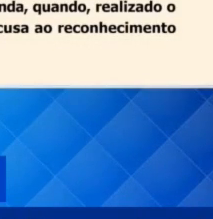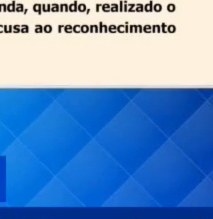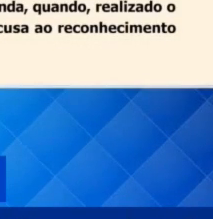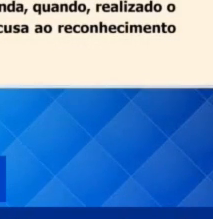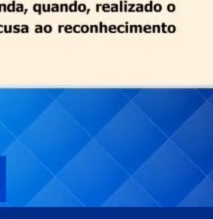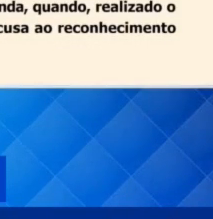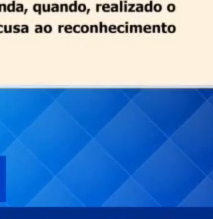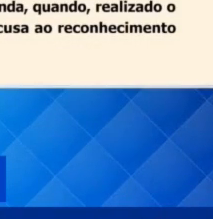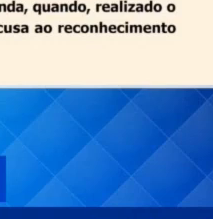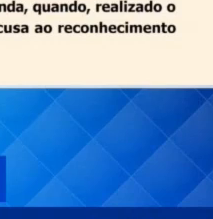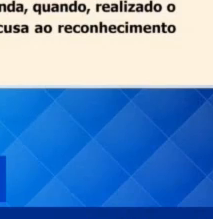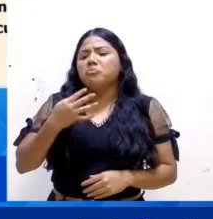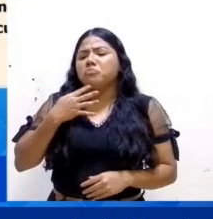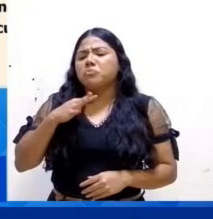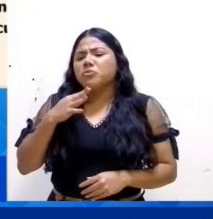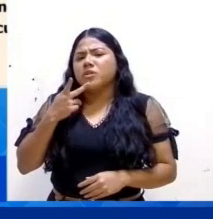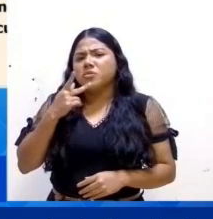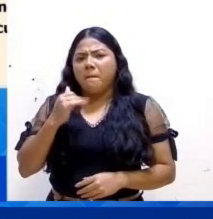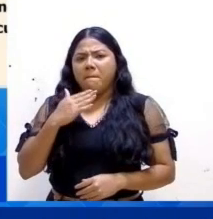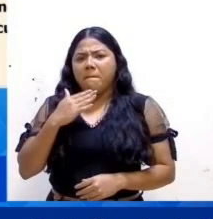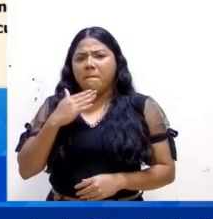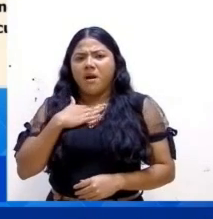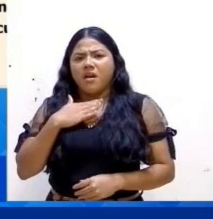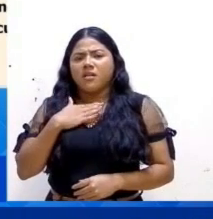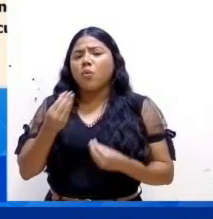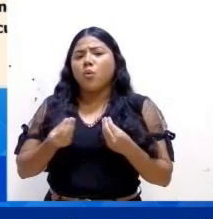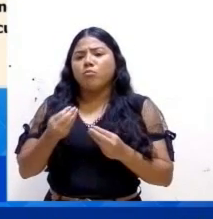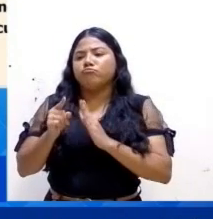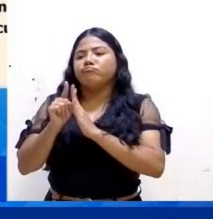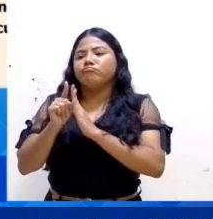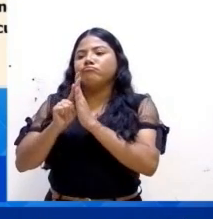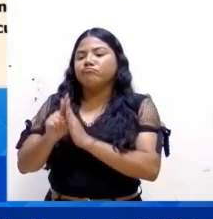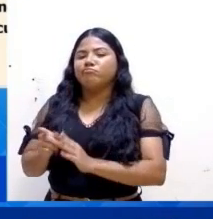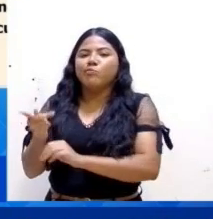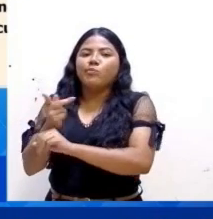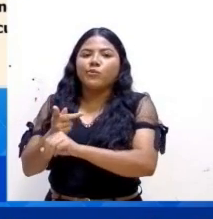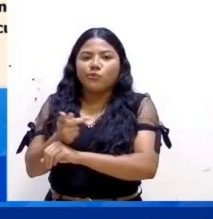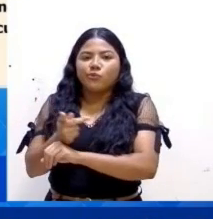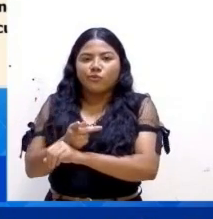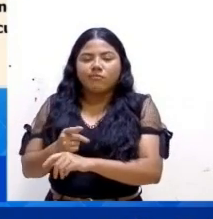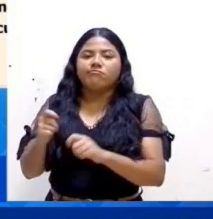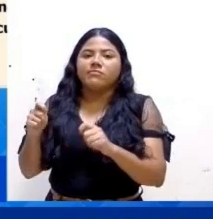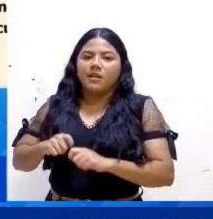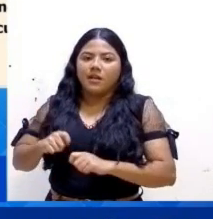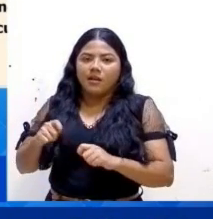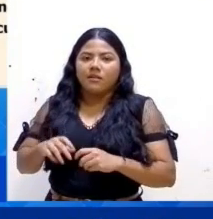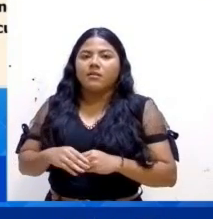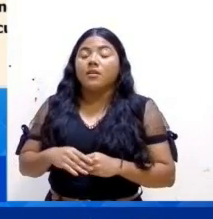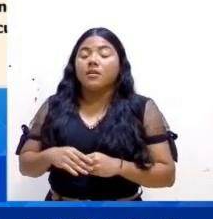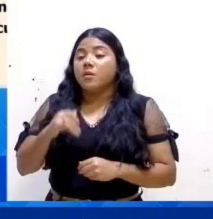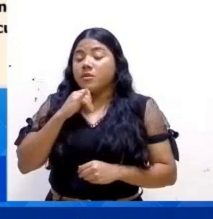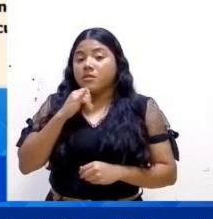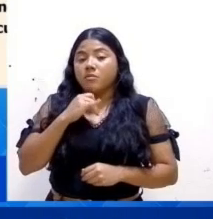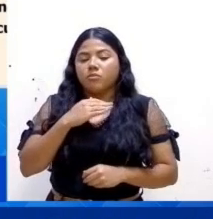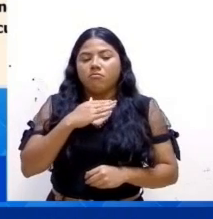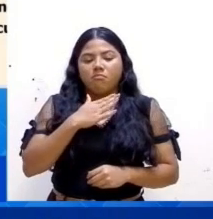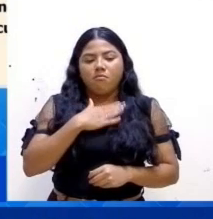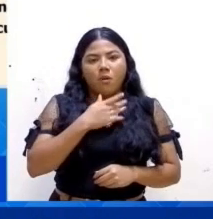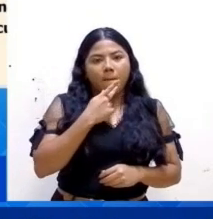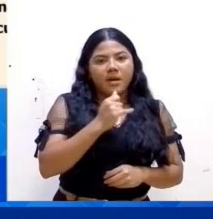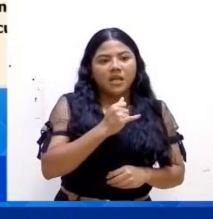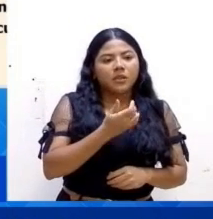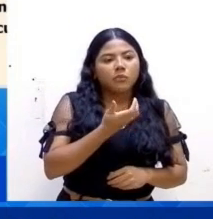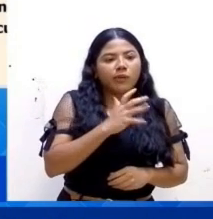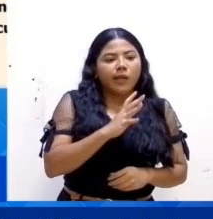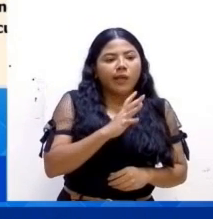Saber quem é o pai. Imputar a paternidade a alguém que se recusa em reconhecer. Também é um direito